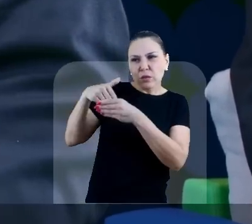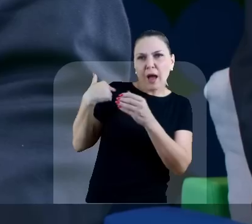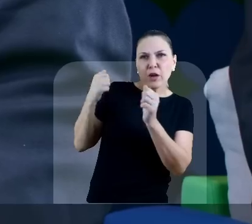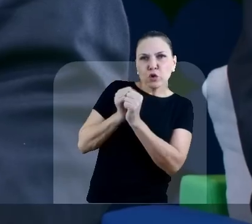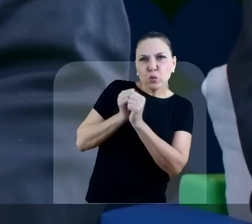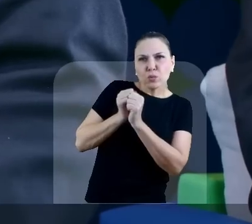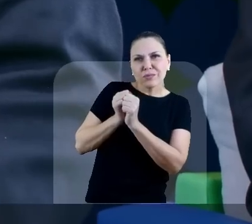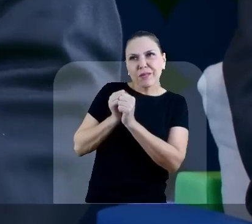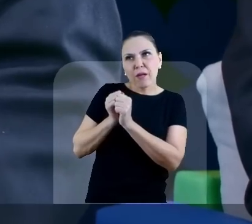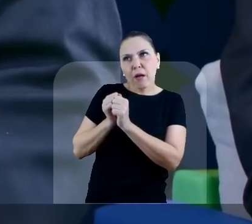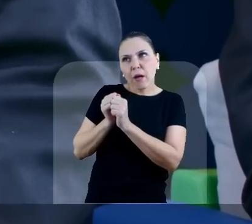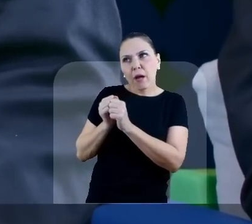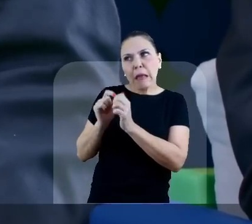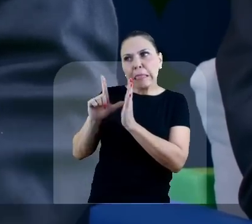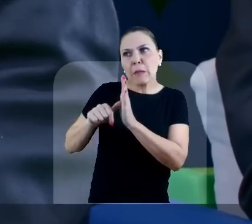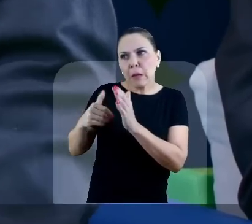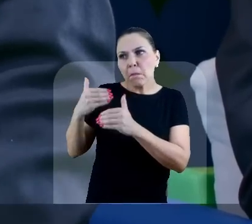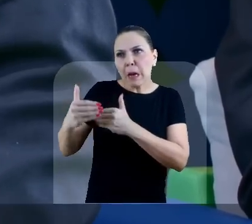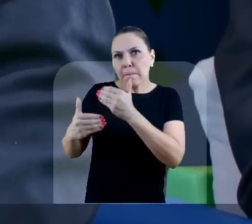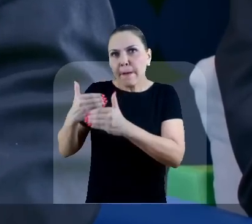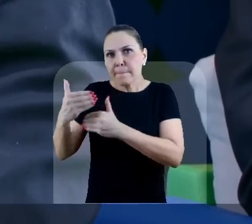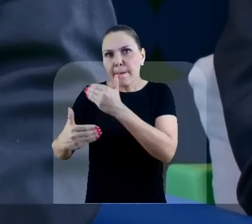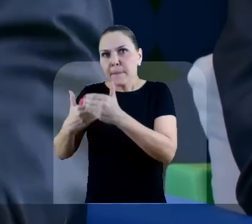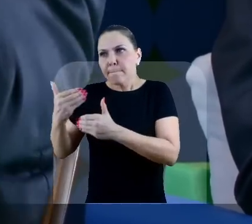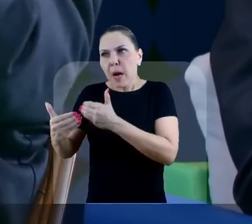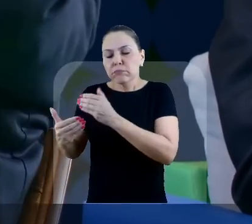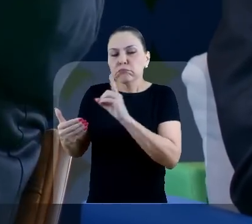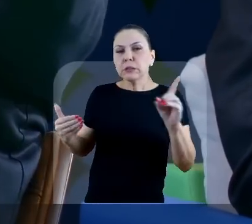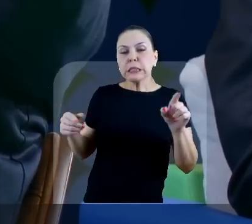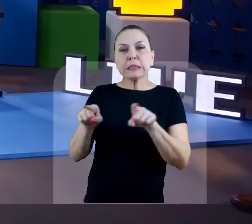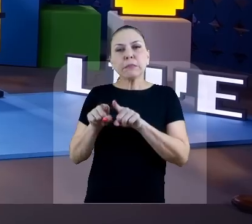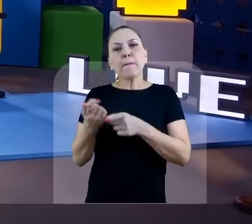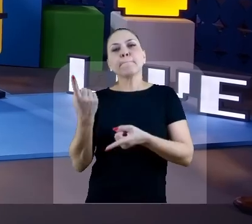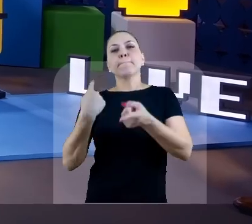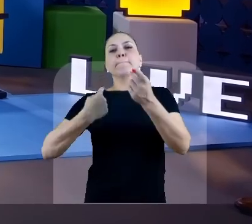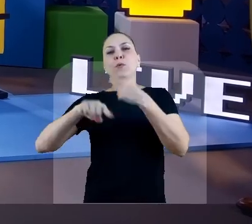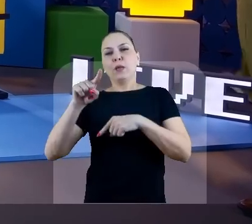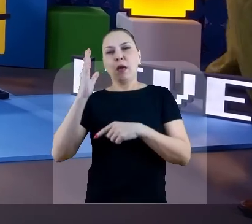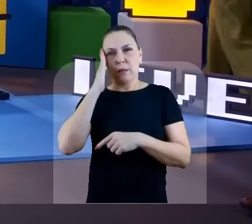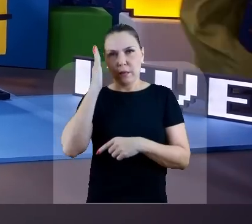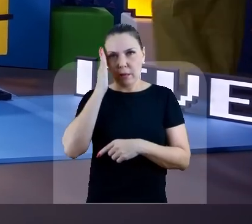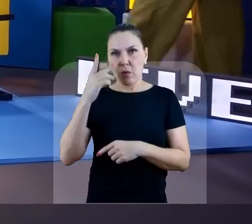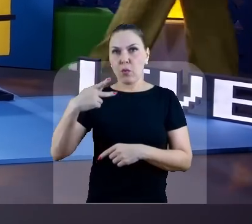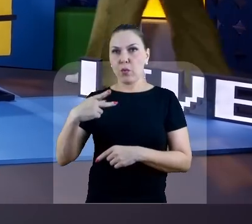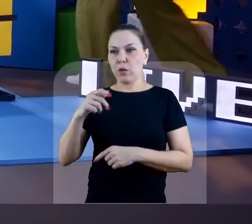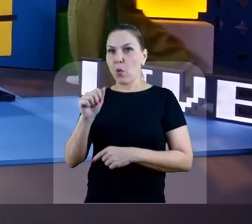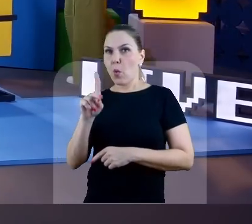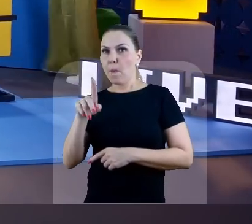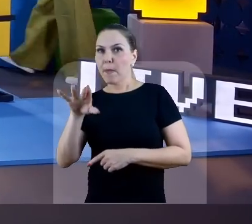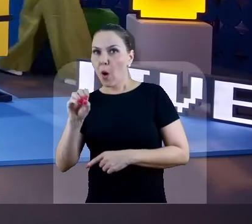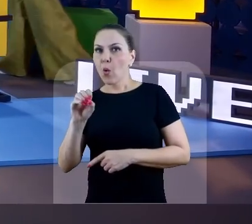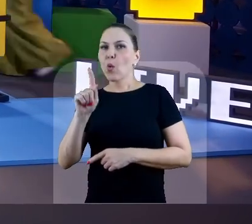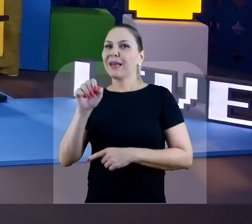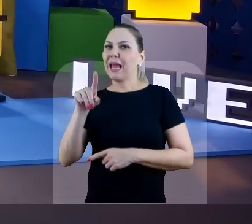não sei. Depois eu fui vendo e me converti. E o Paulo Guedes foi a paulada final. Apesar